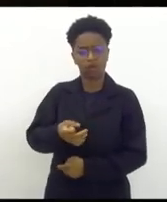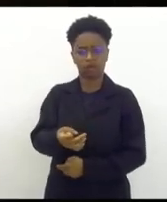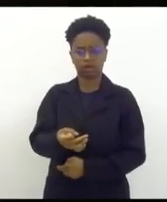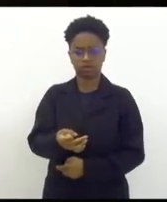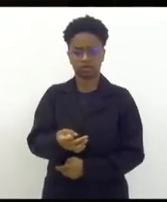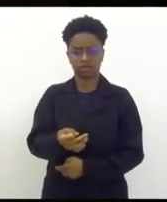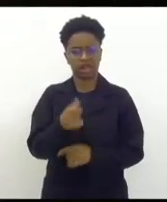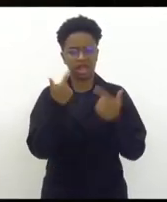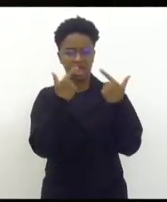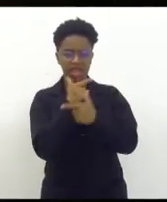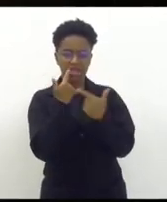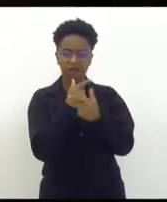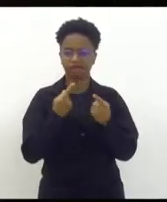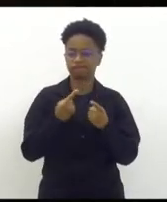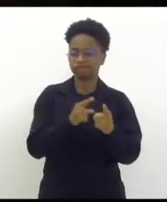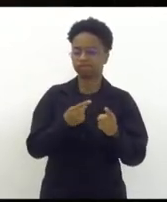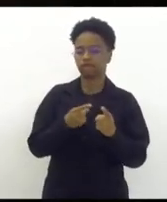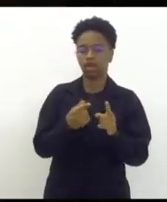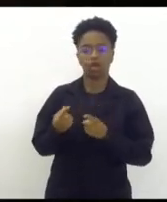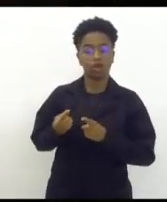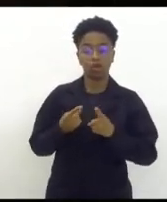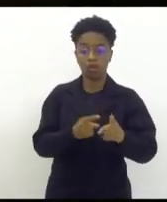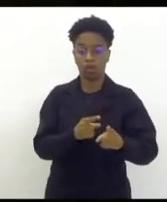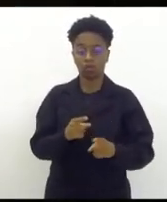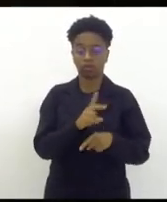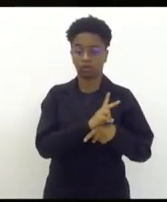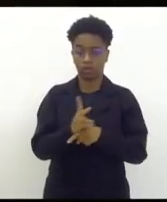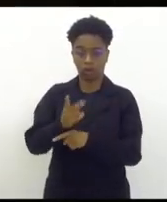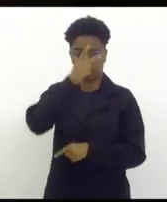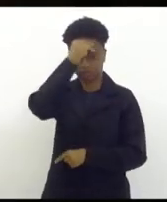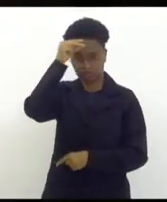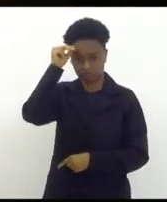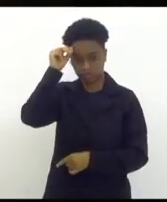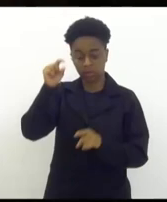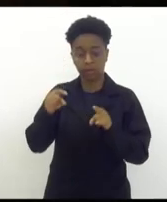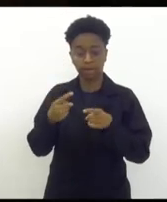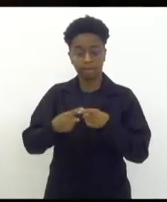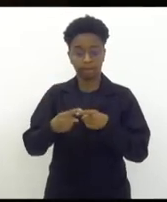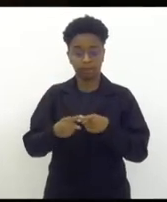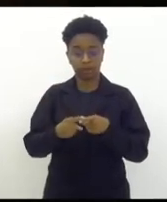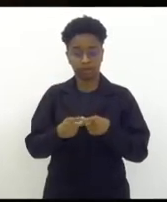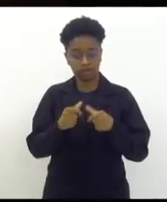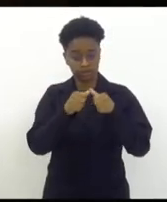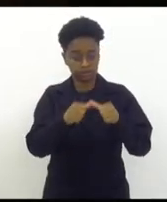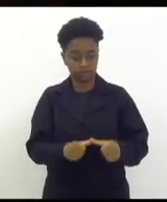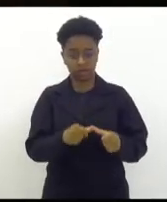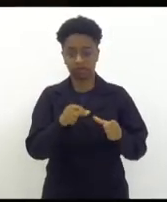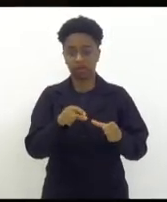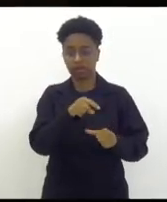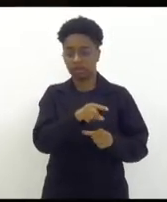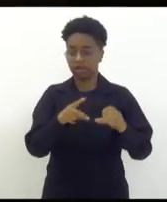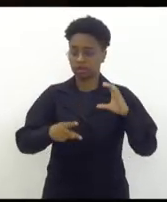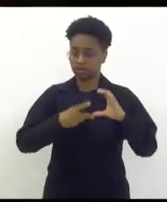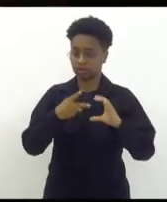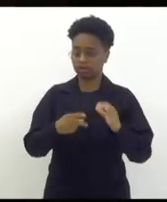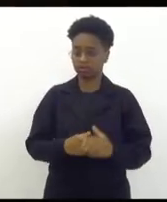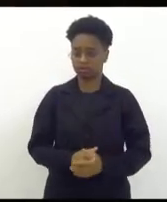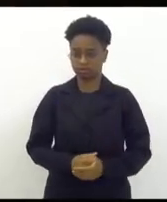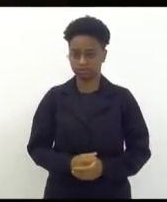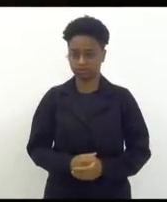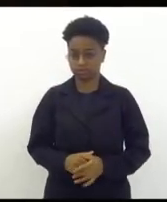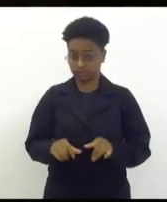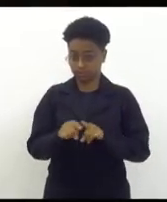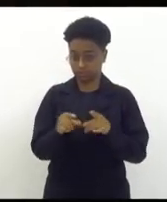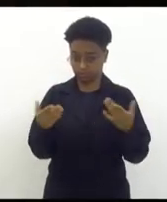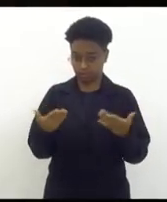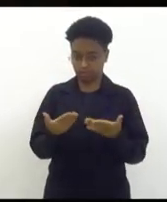riu debochadamente contra os guardas municipais que estavam nas Galerias da Câmara Municipal e agora